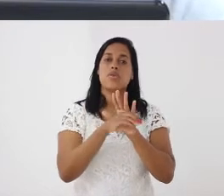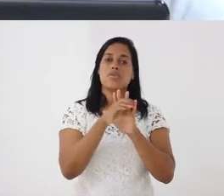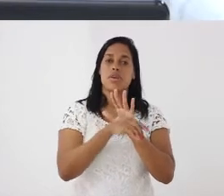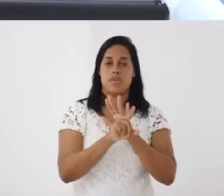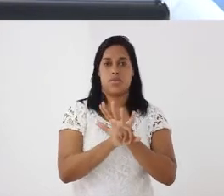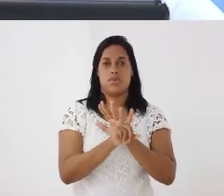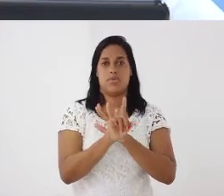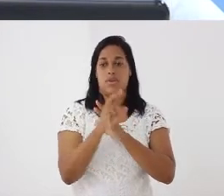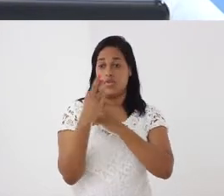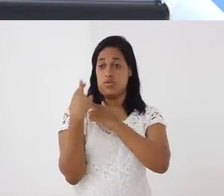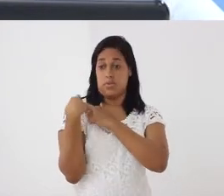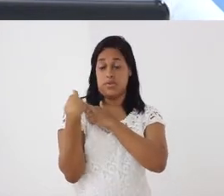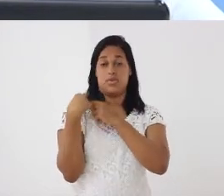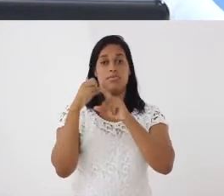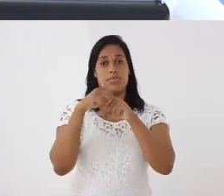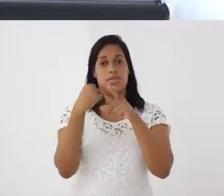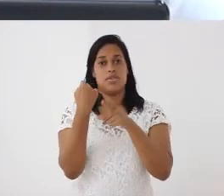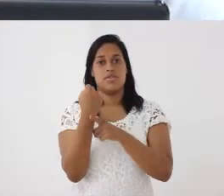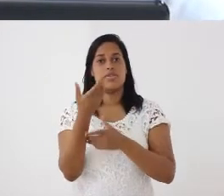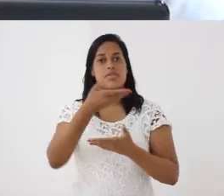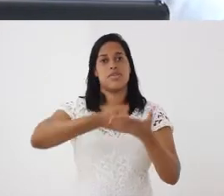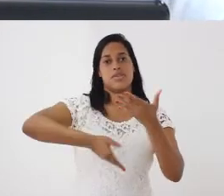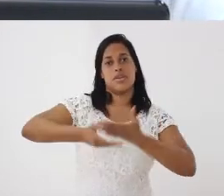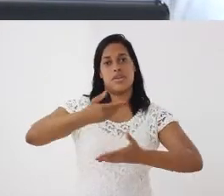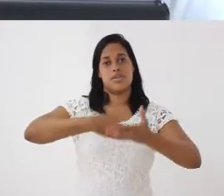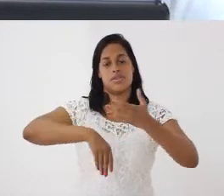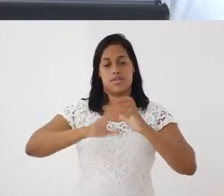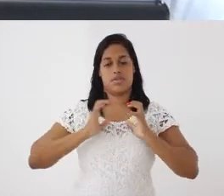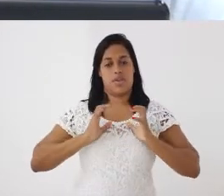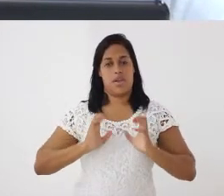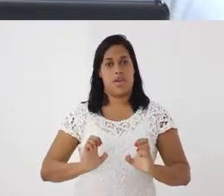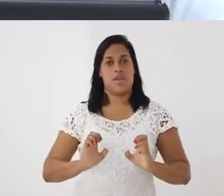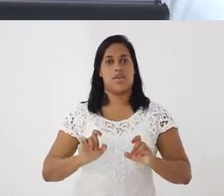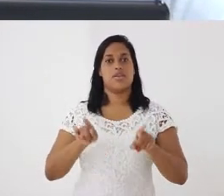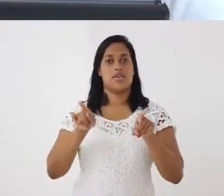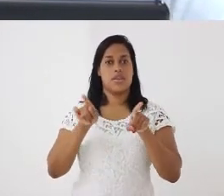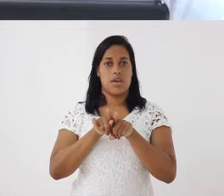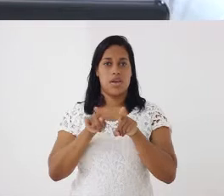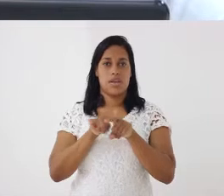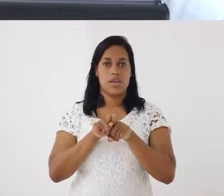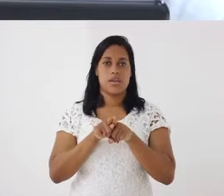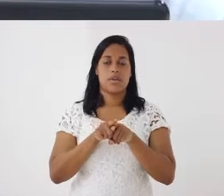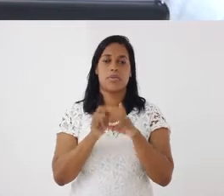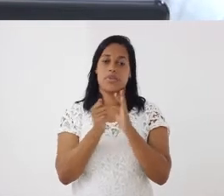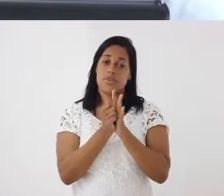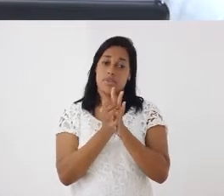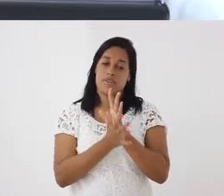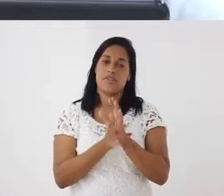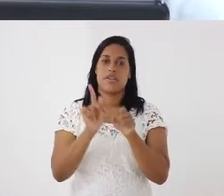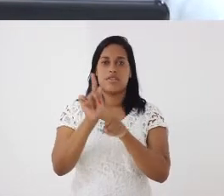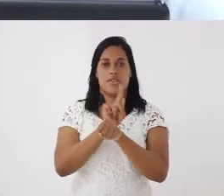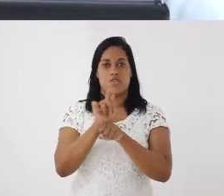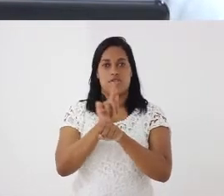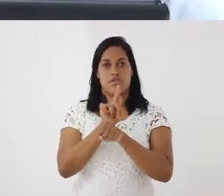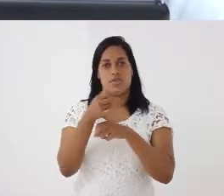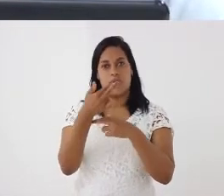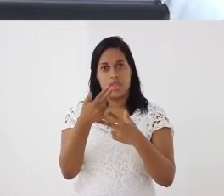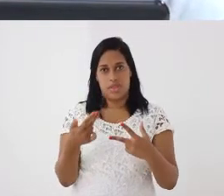conceito. Responsabilidade social está relacionado com a ética e a transparência na gestão dos